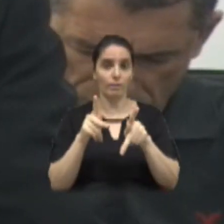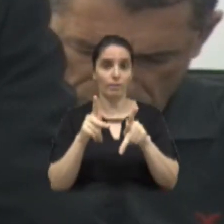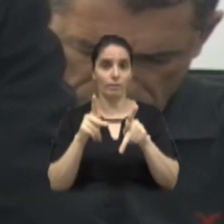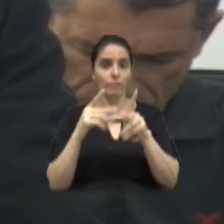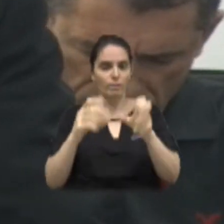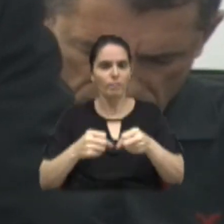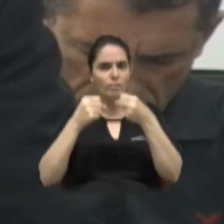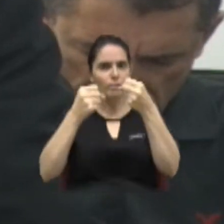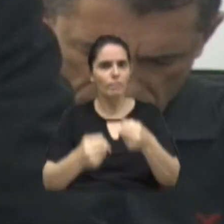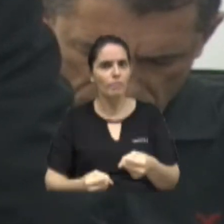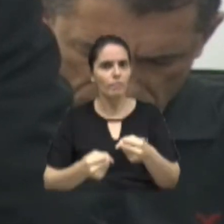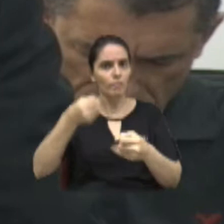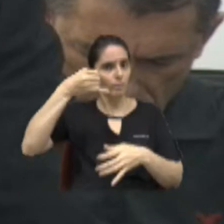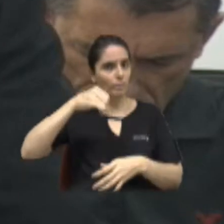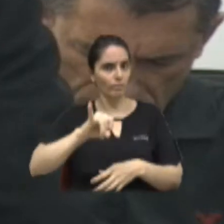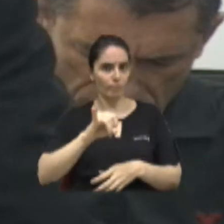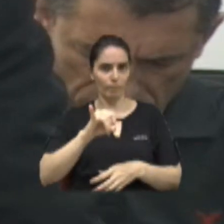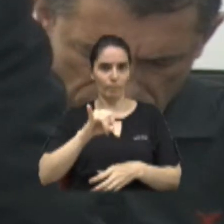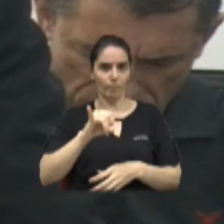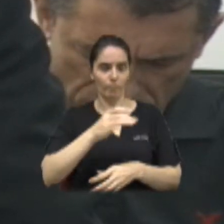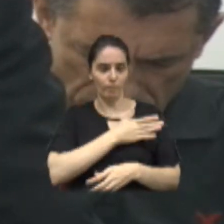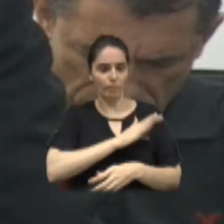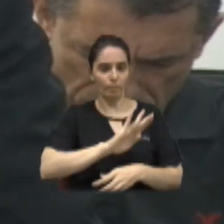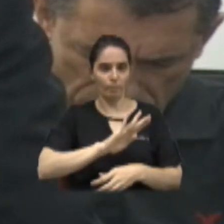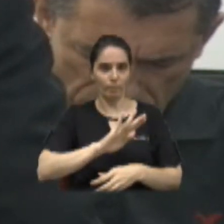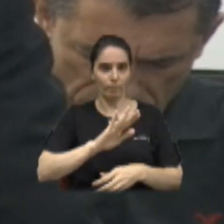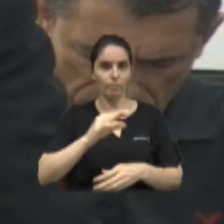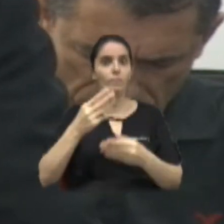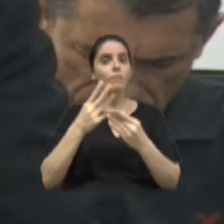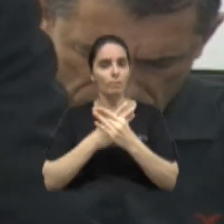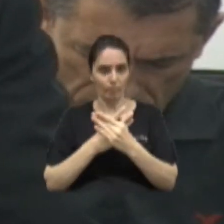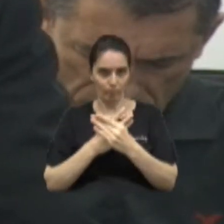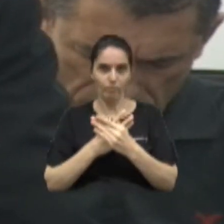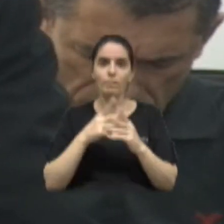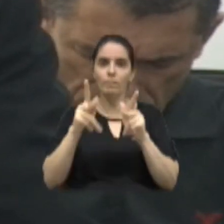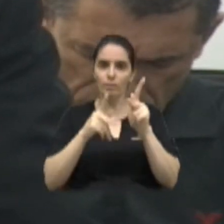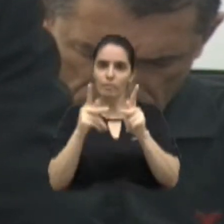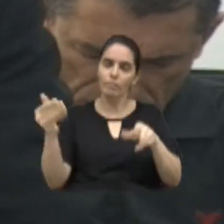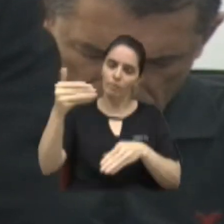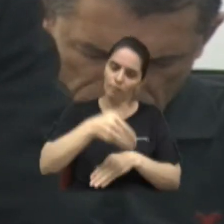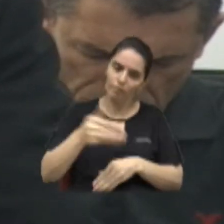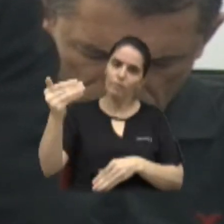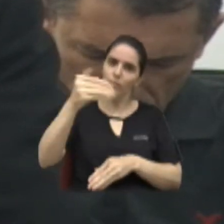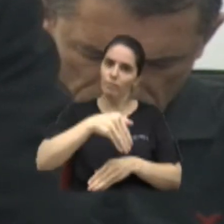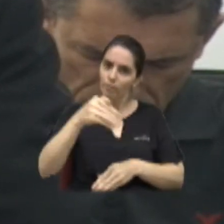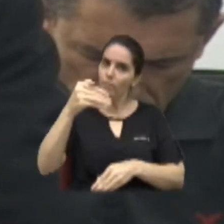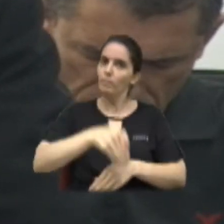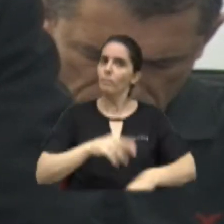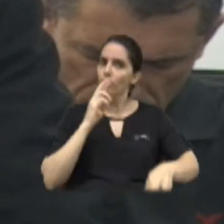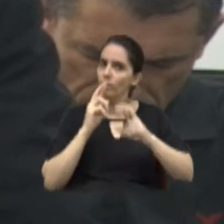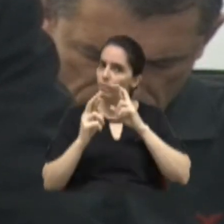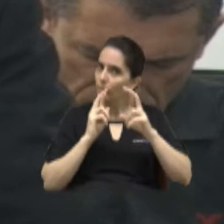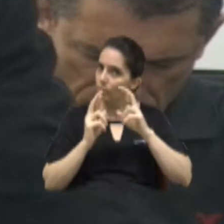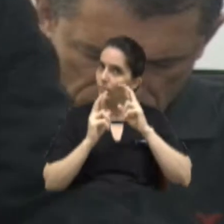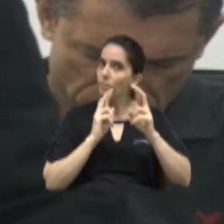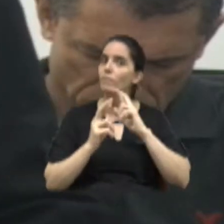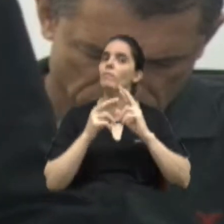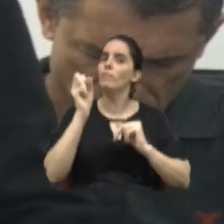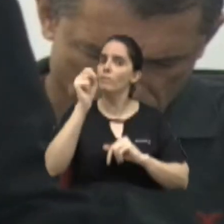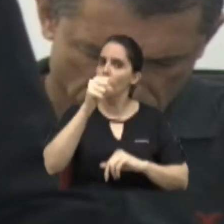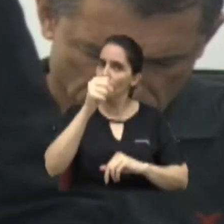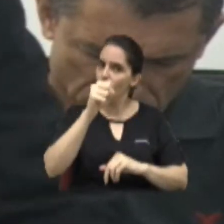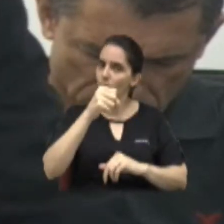está incomodando, esta é a casa onde o povo tem que vir realmente colocar os seus questionamentos. E nós